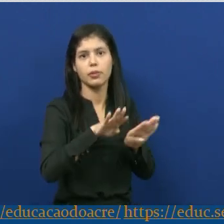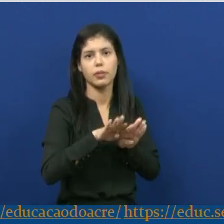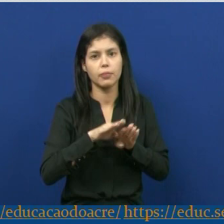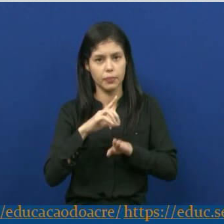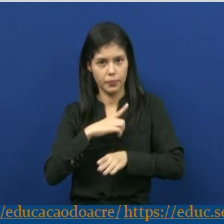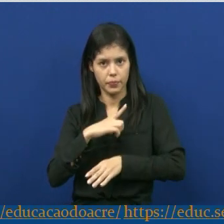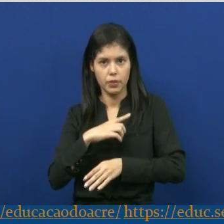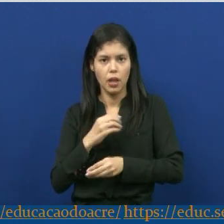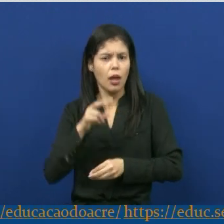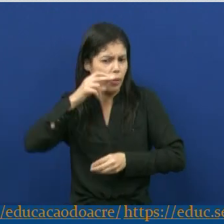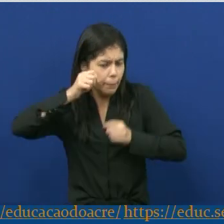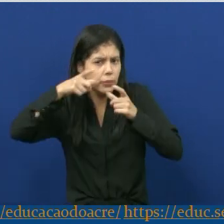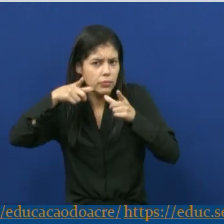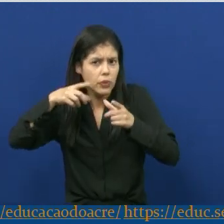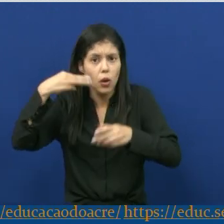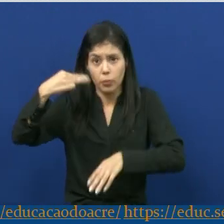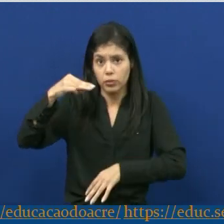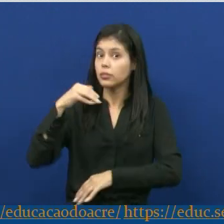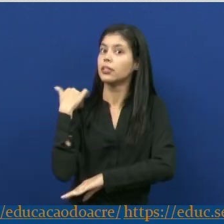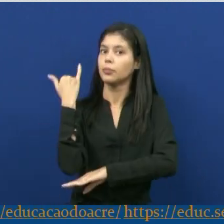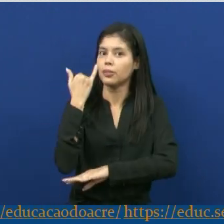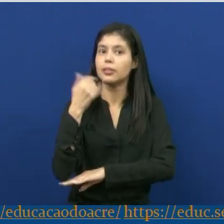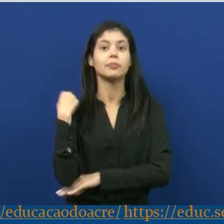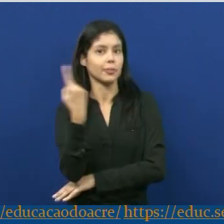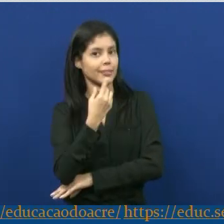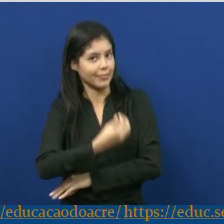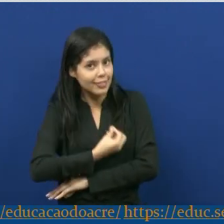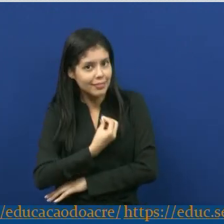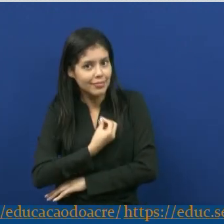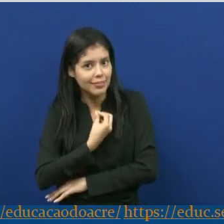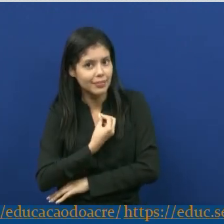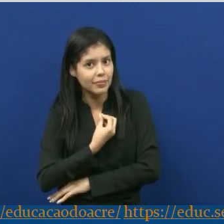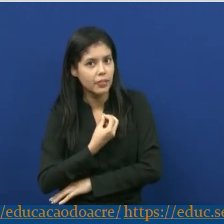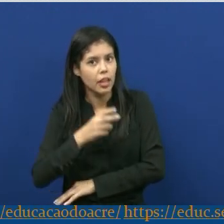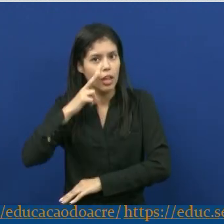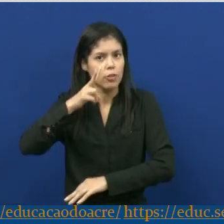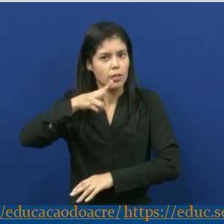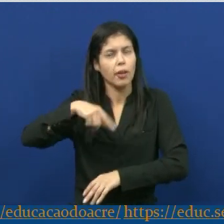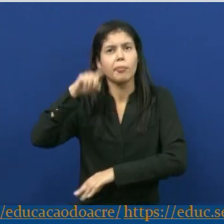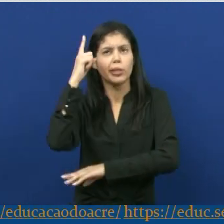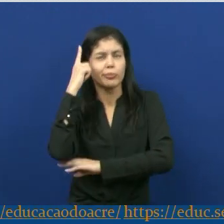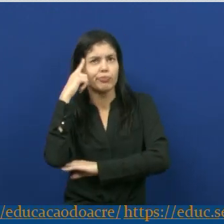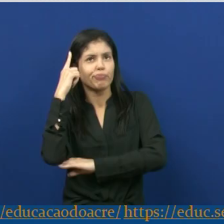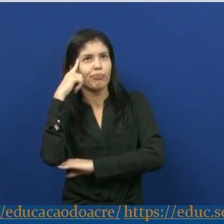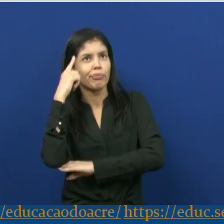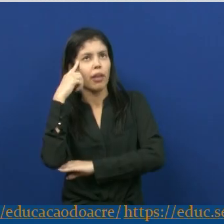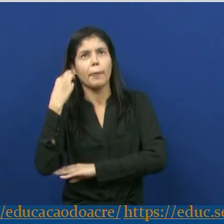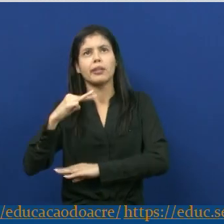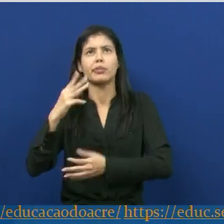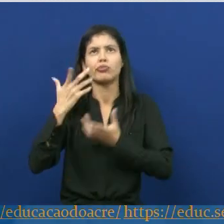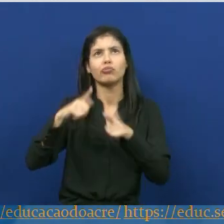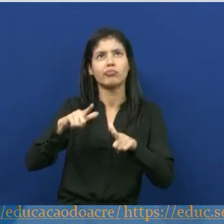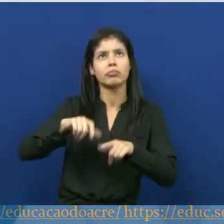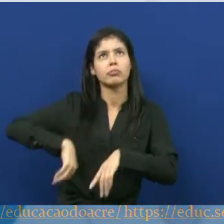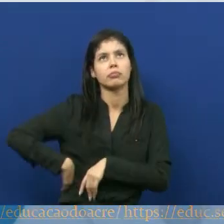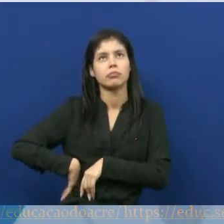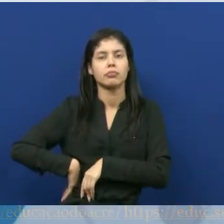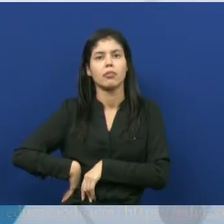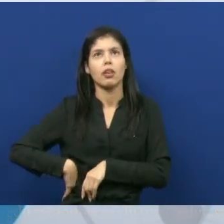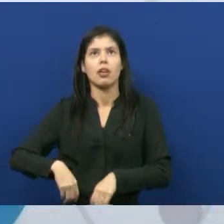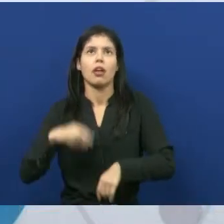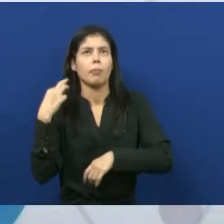como a matemática é importante para nossa vida e você ficava aí pensando aí a matemática é chata